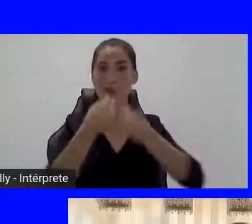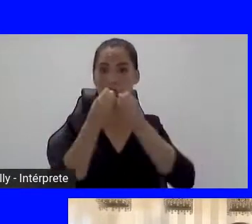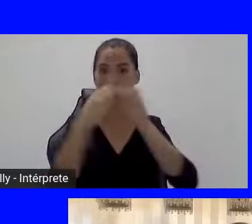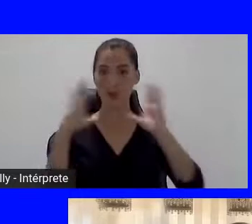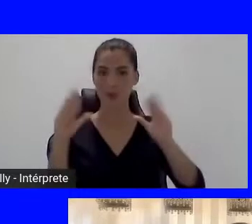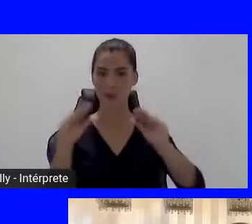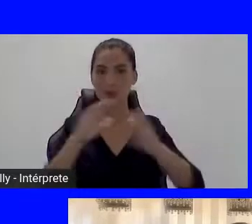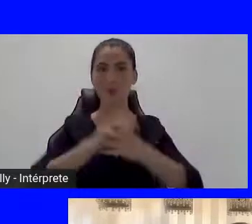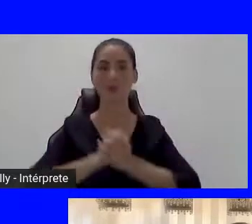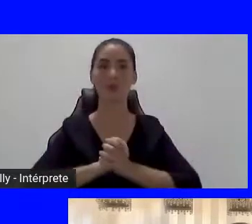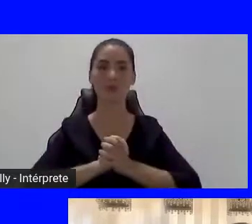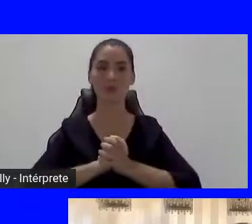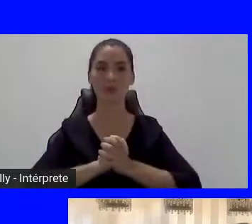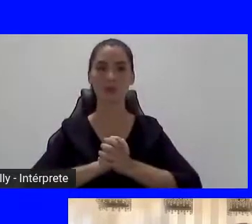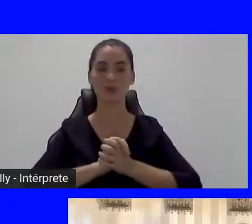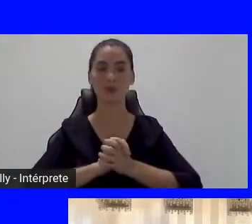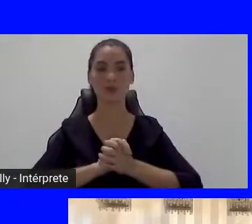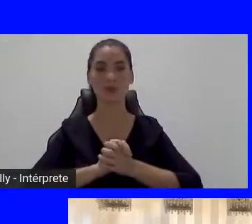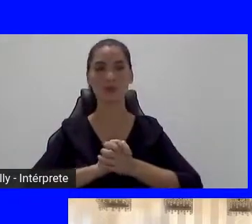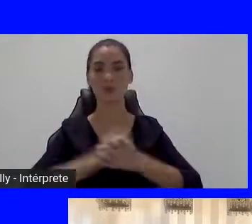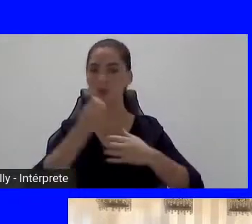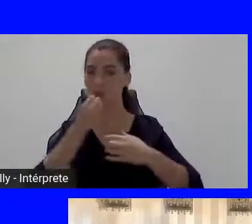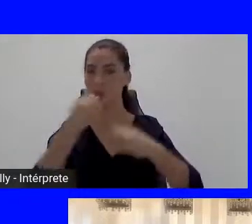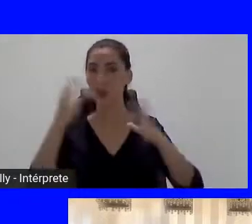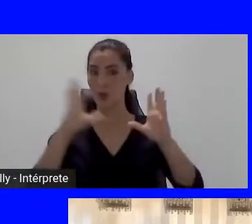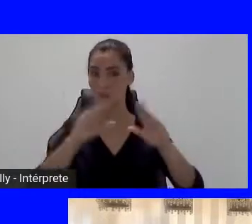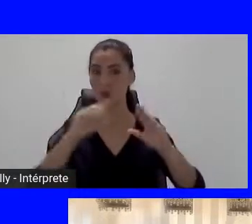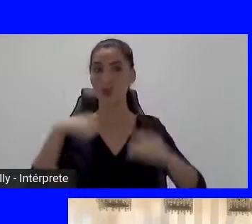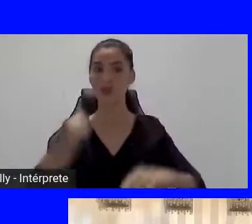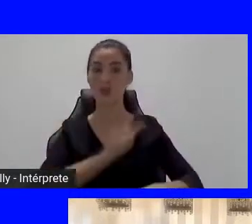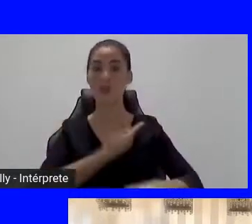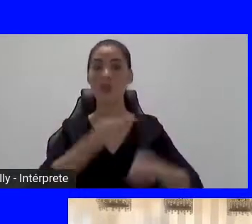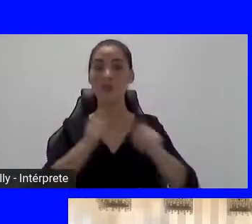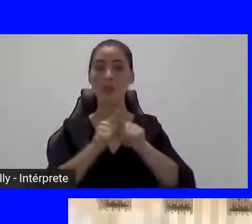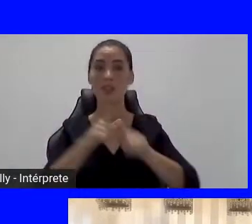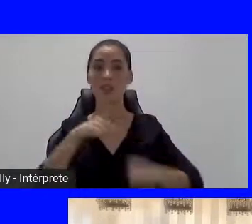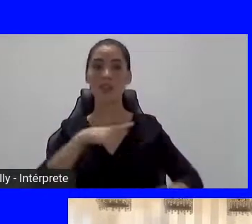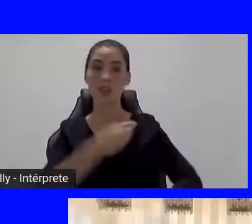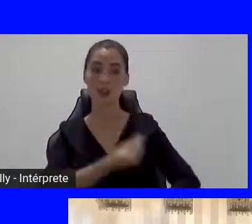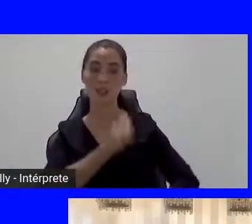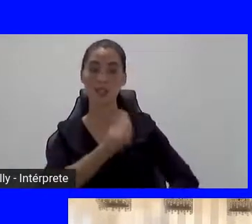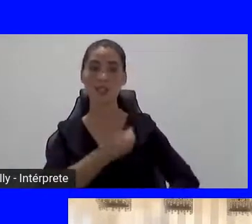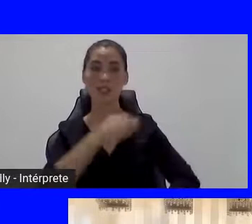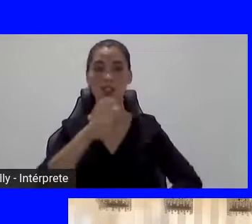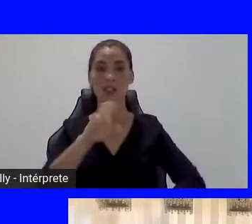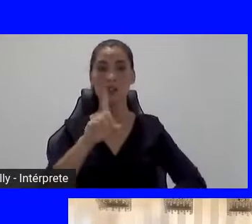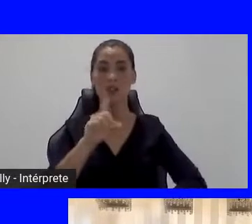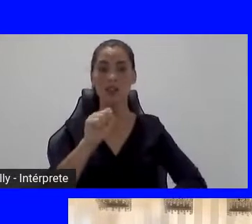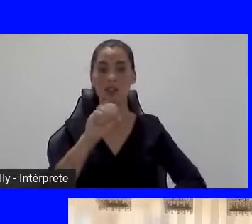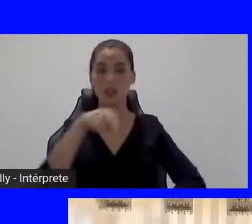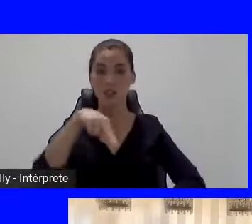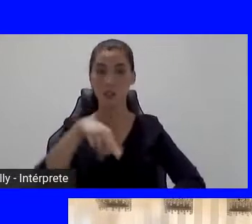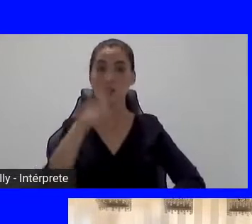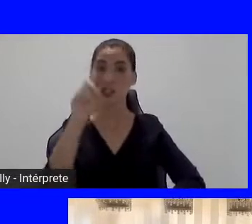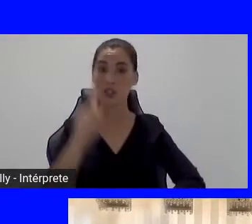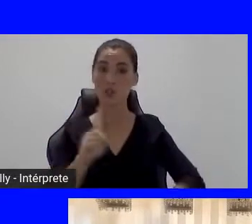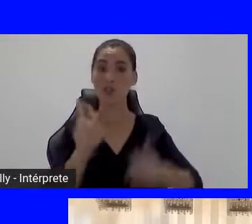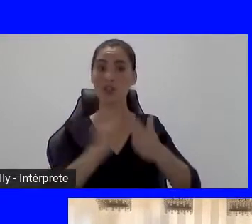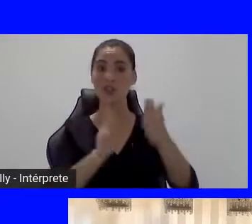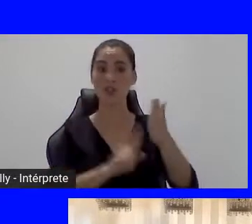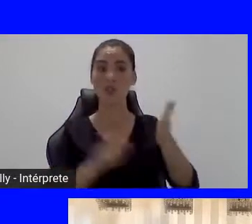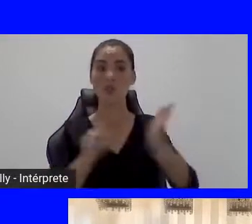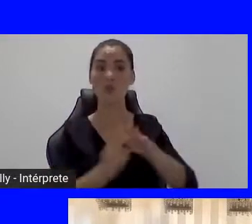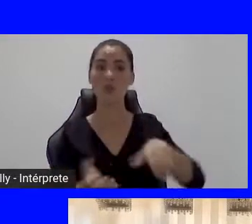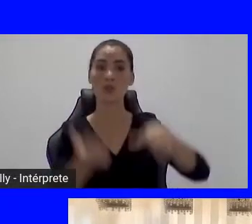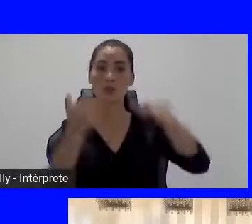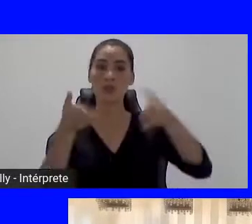Boa noite. Nós temos. Boa noite. Nós temos também a presença de Edson Sardinha, diretor de redação do Congresso em Foco. Boa